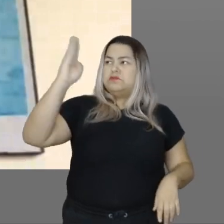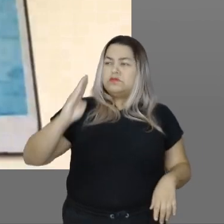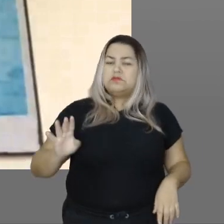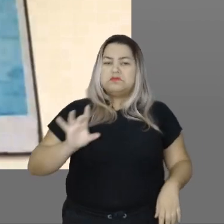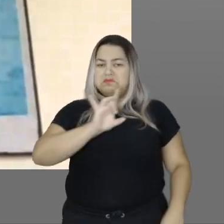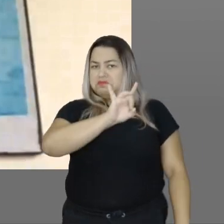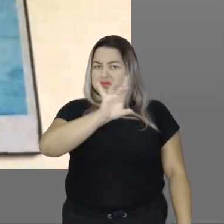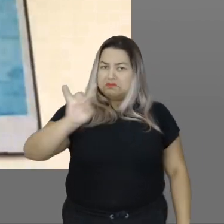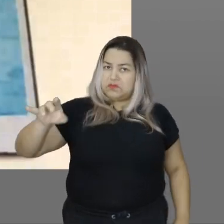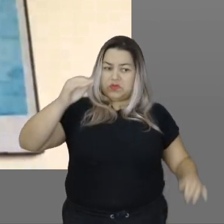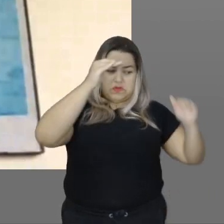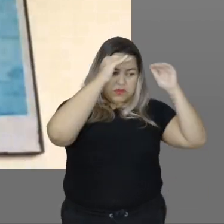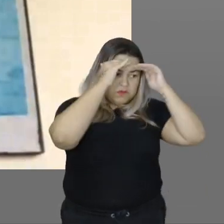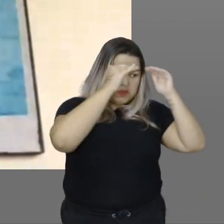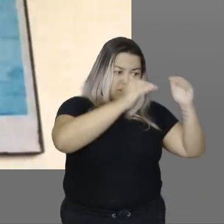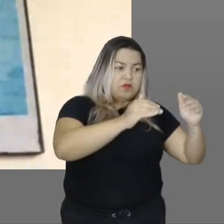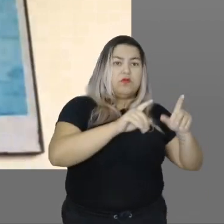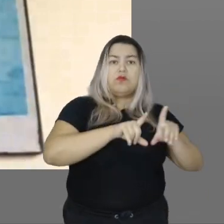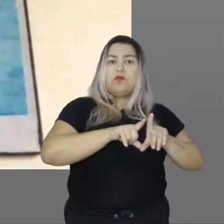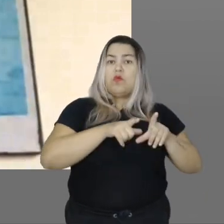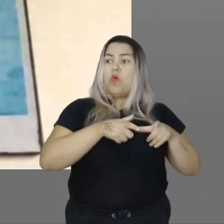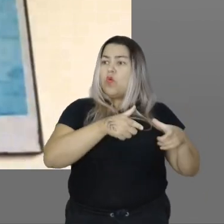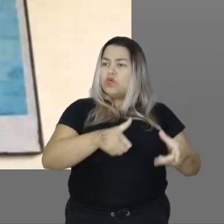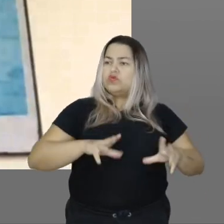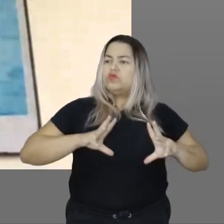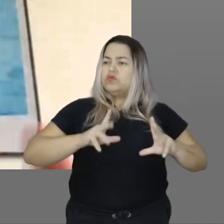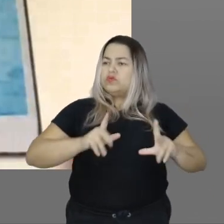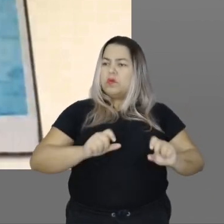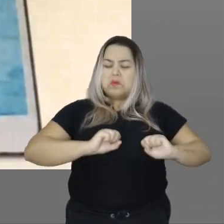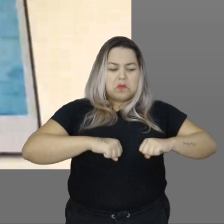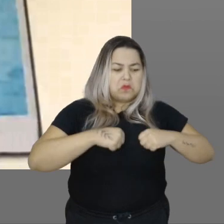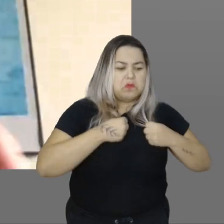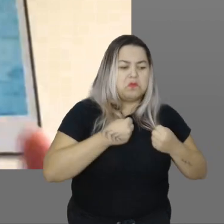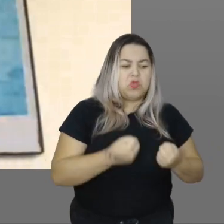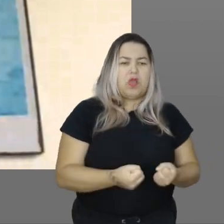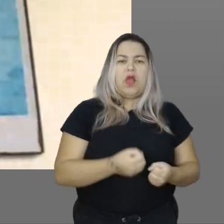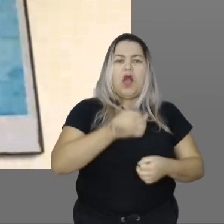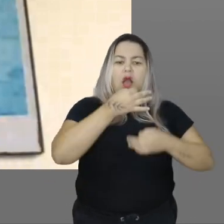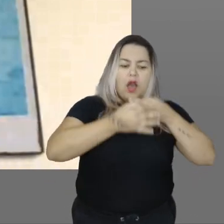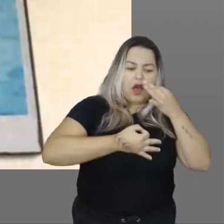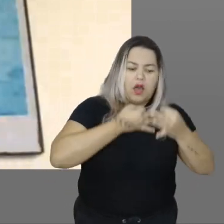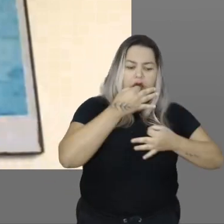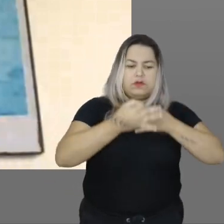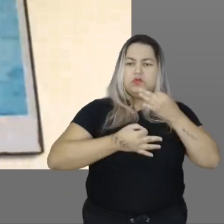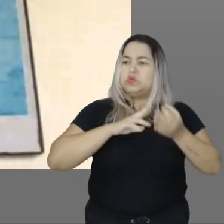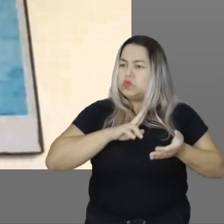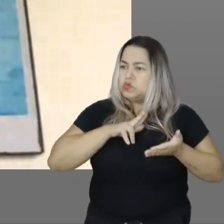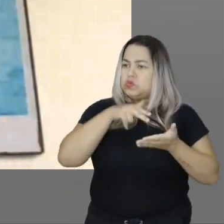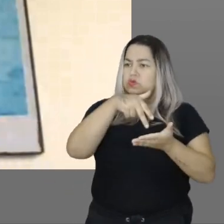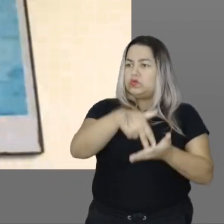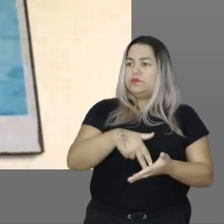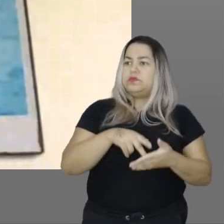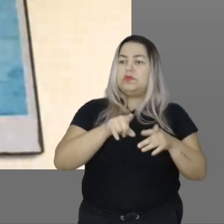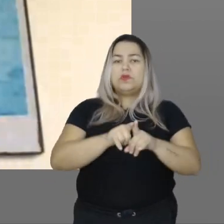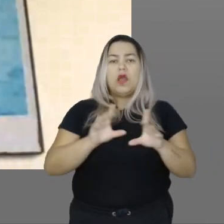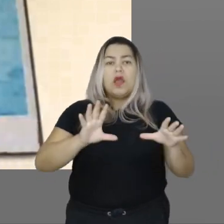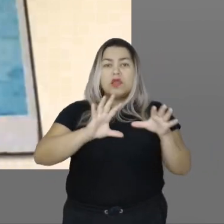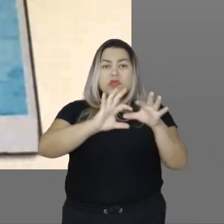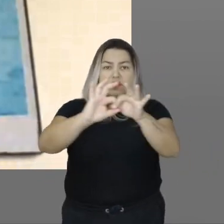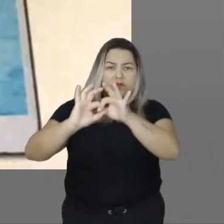sejam respeitadas, onde todos possam defender as suas opiniões, posicionamentos, e que esta